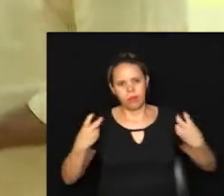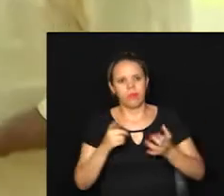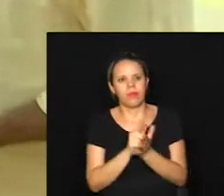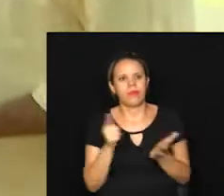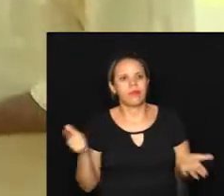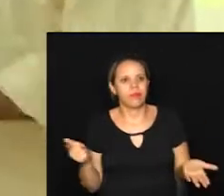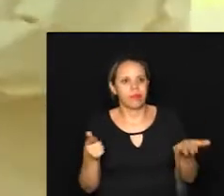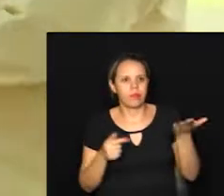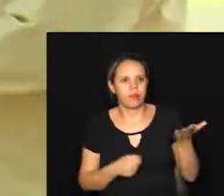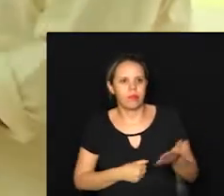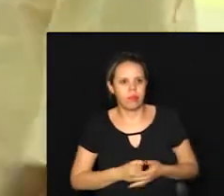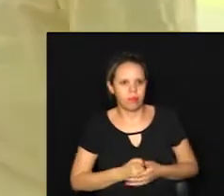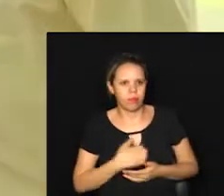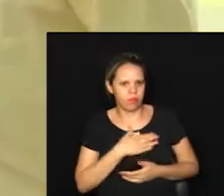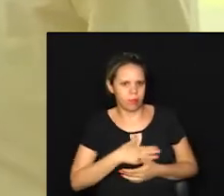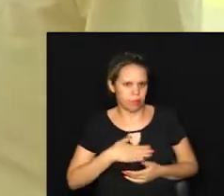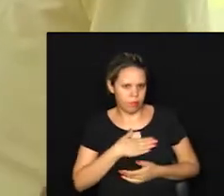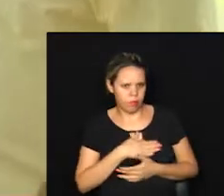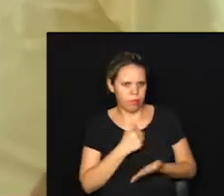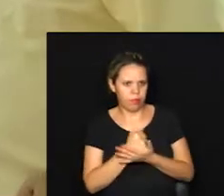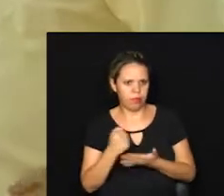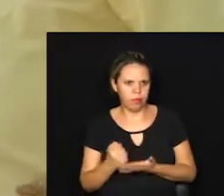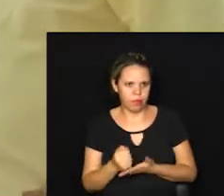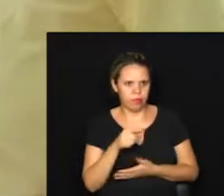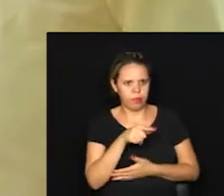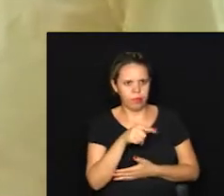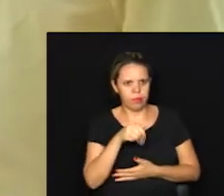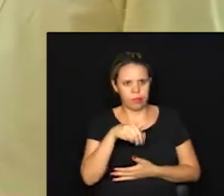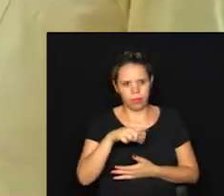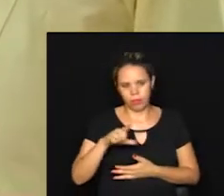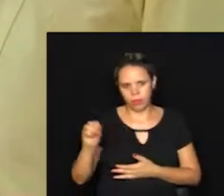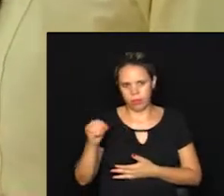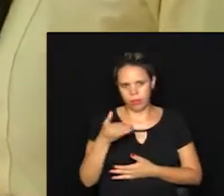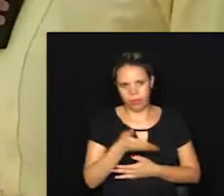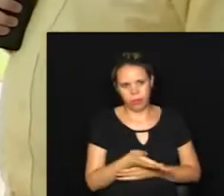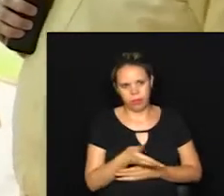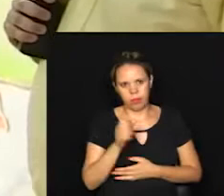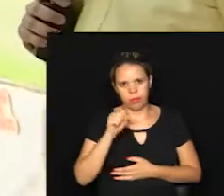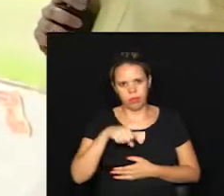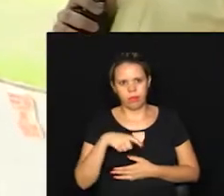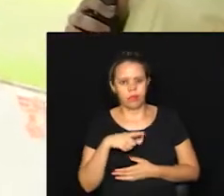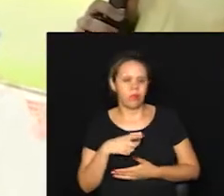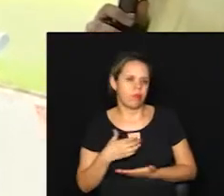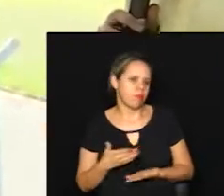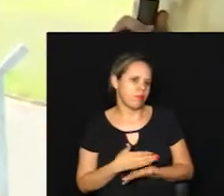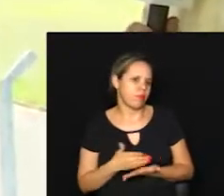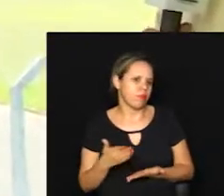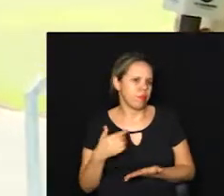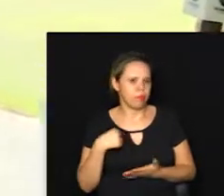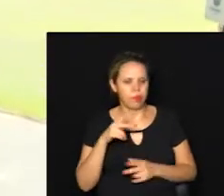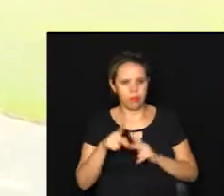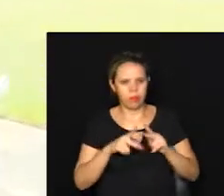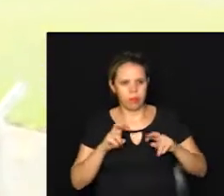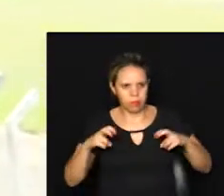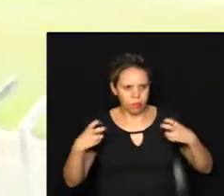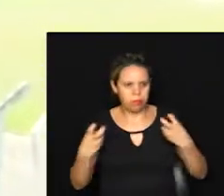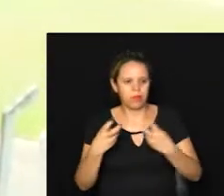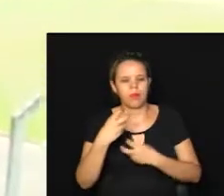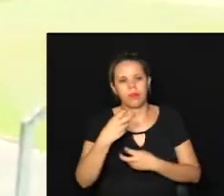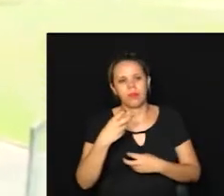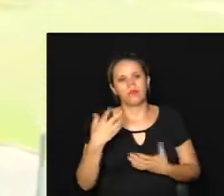jornalista, gostou da contratação do Marcelo Oliveira? Gostei sim, André. A torcida da Ponte às